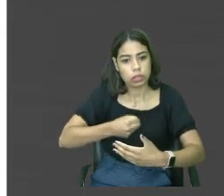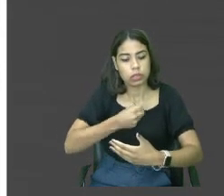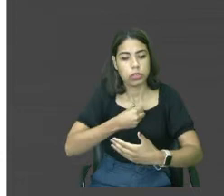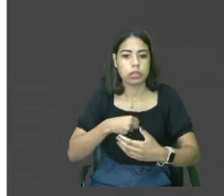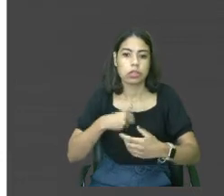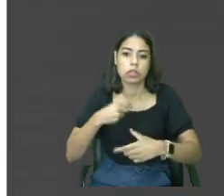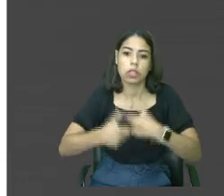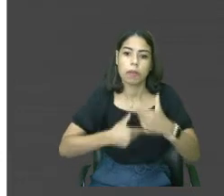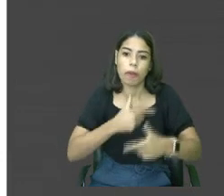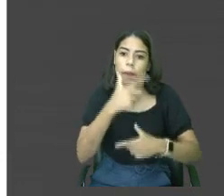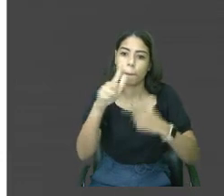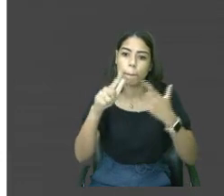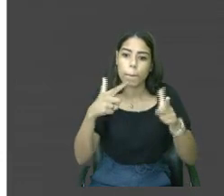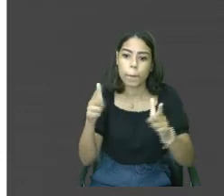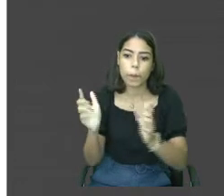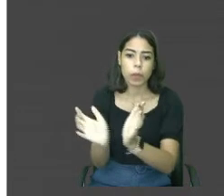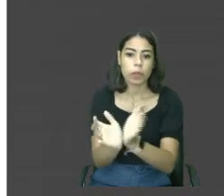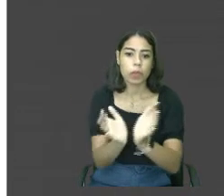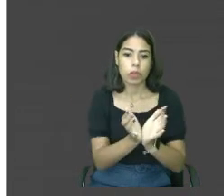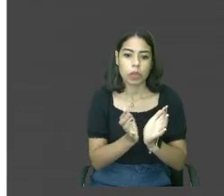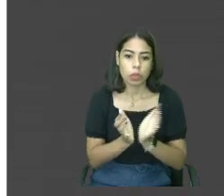do CAPES.